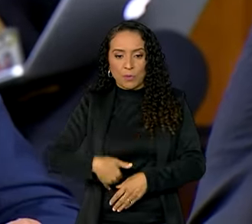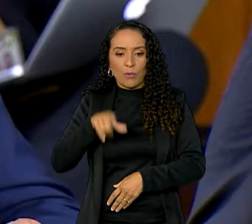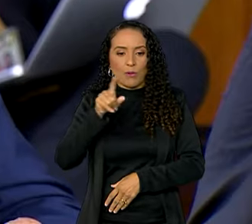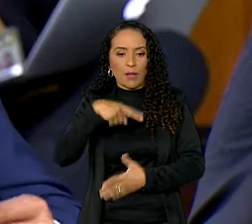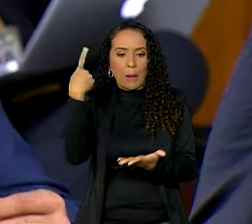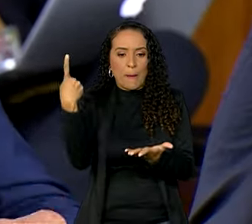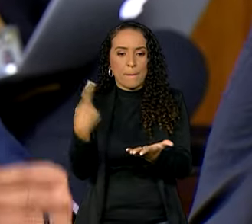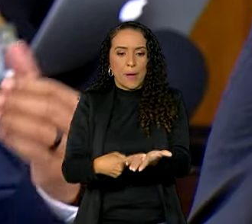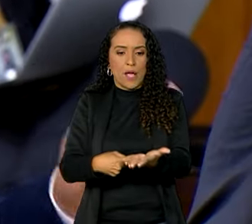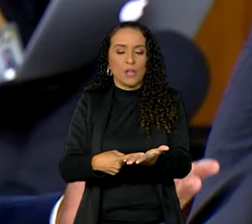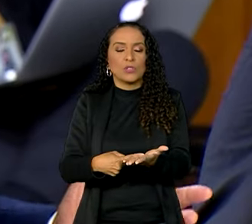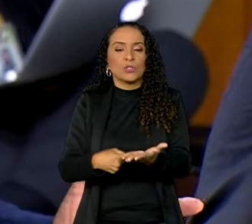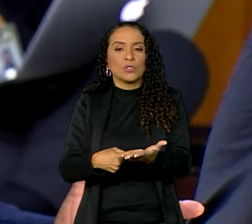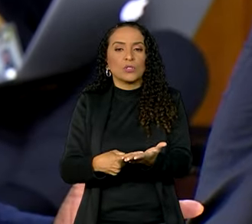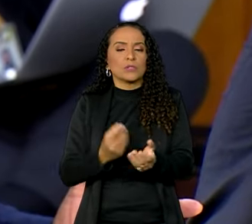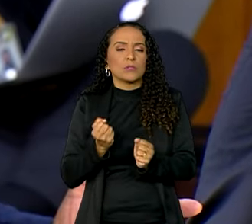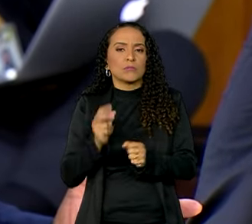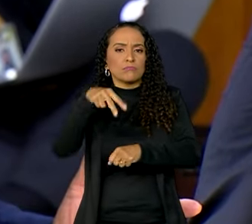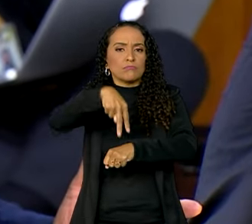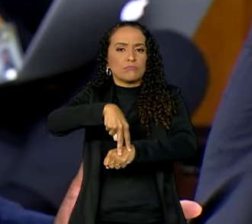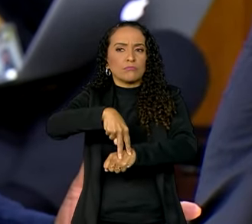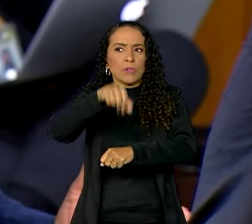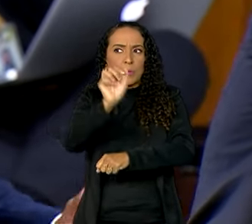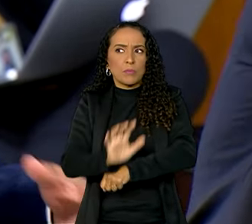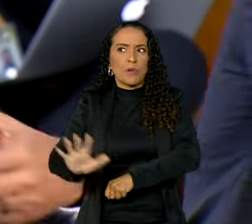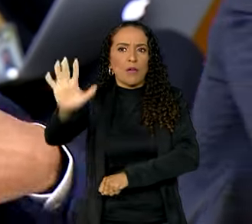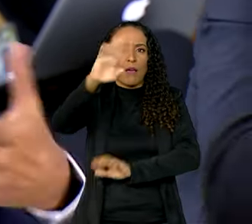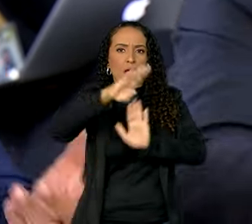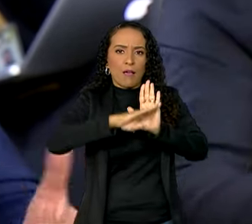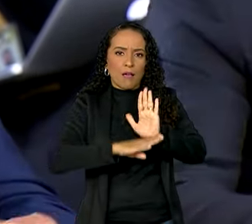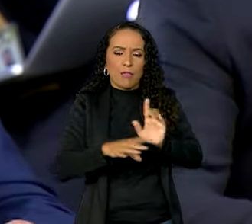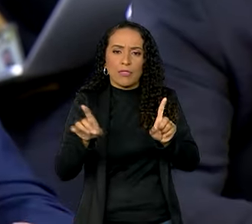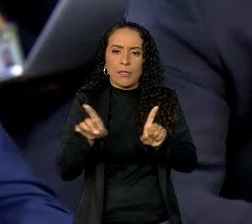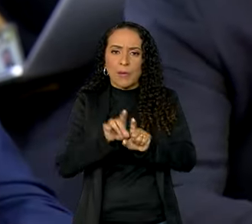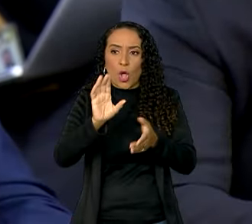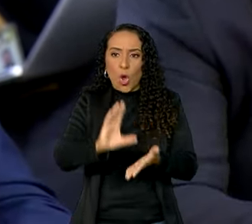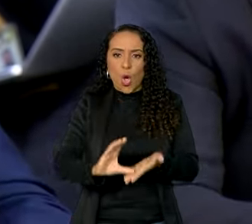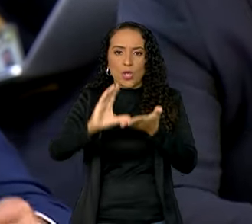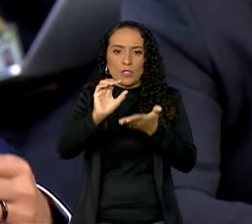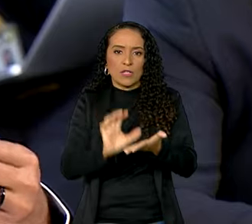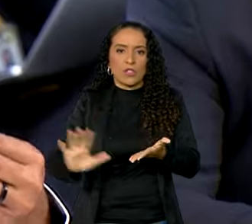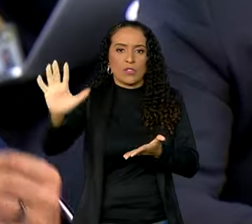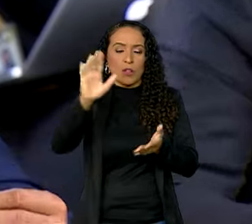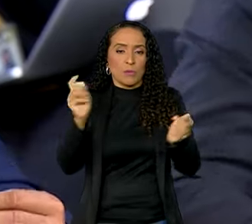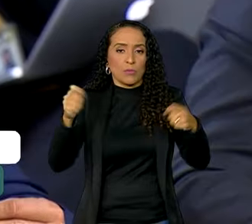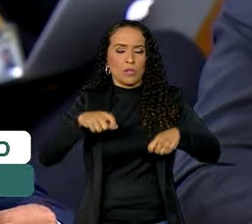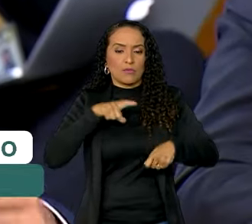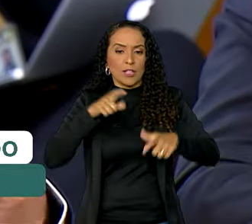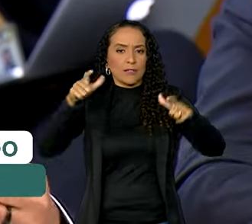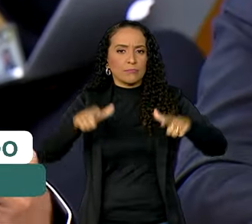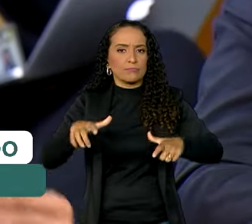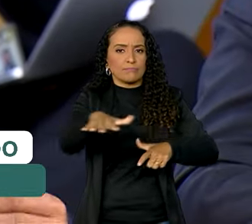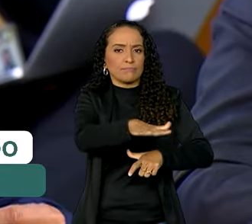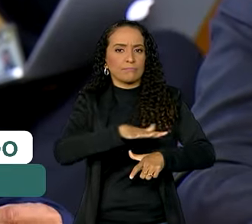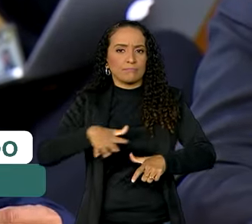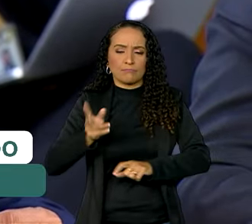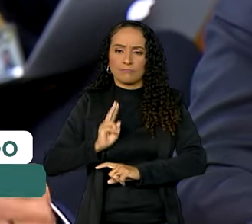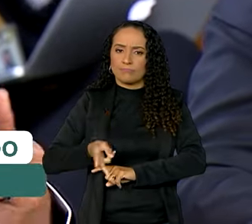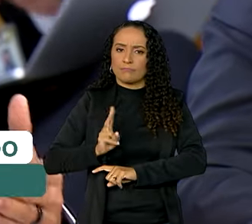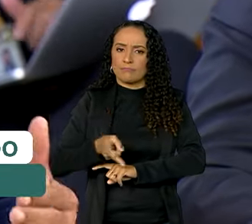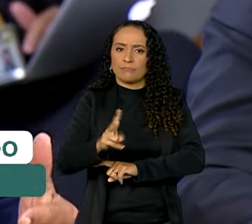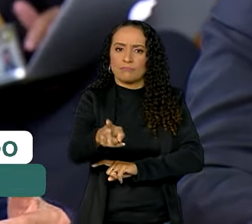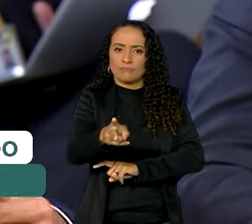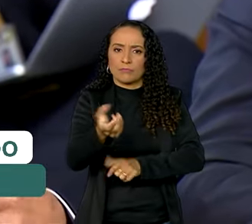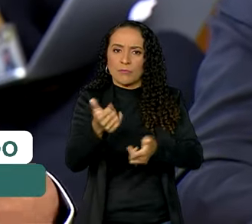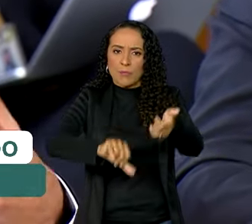pacto nos coloca tanto como plano nacional quanto um conselho nacional para que a gente possa ter um ambiente permanente